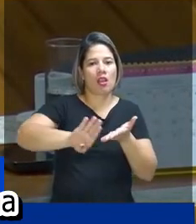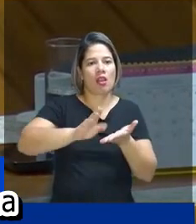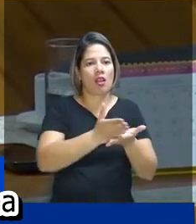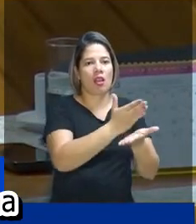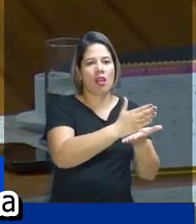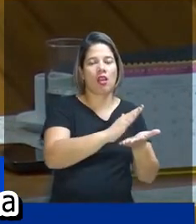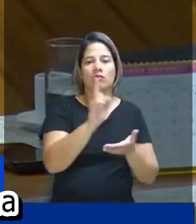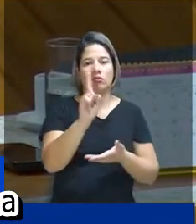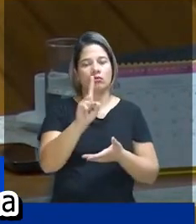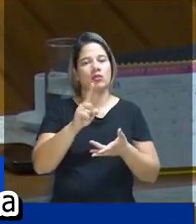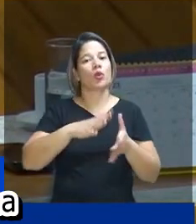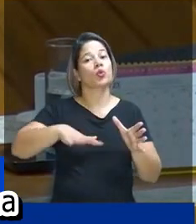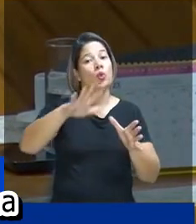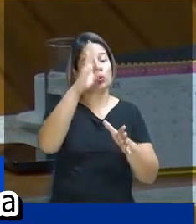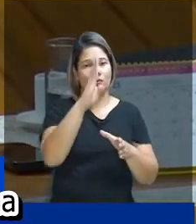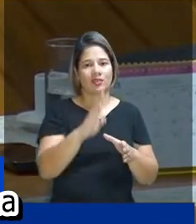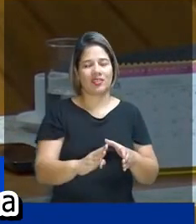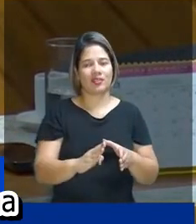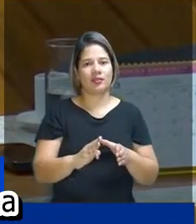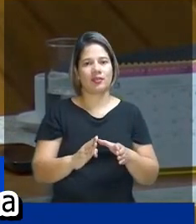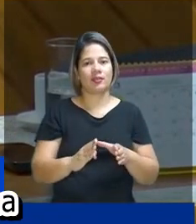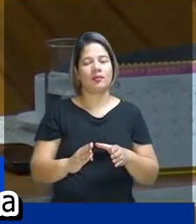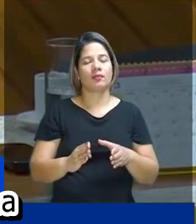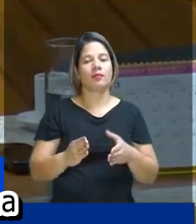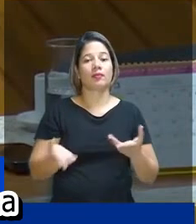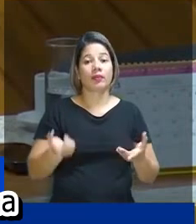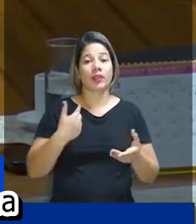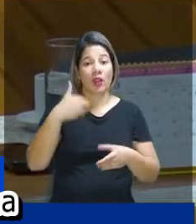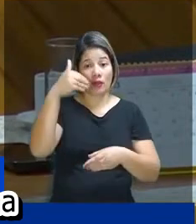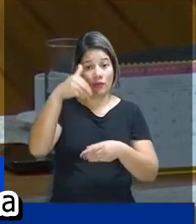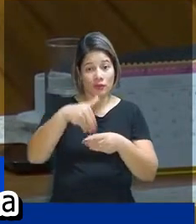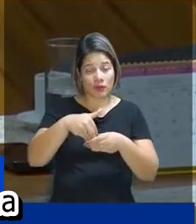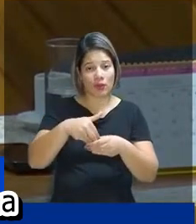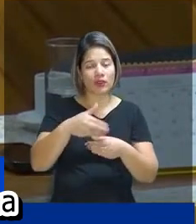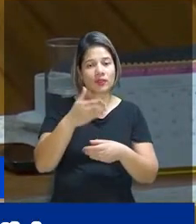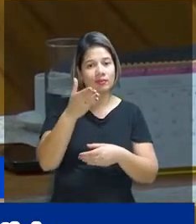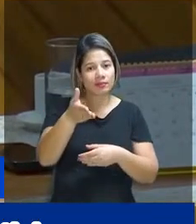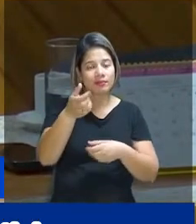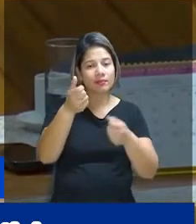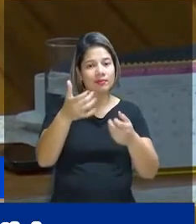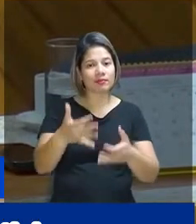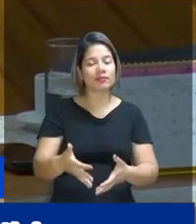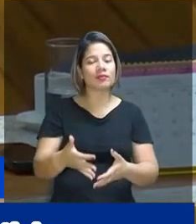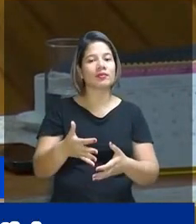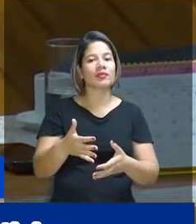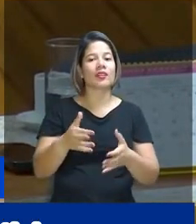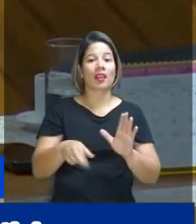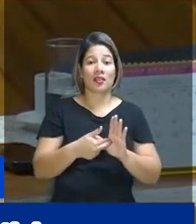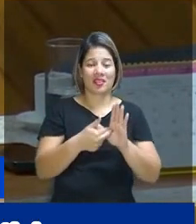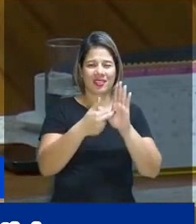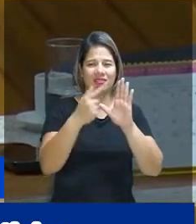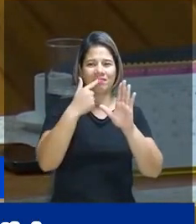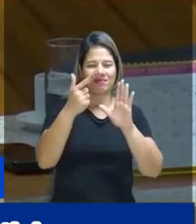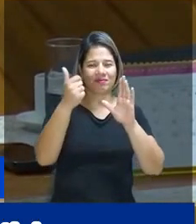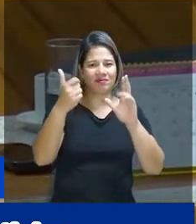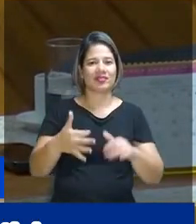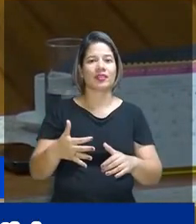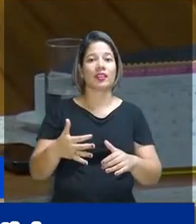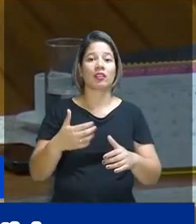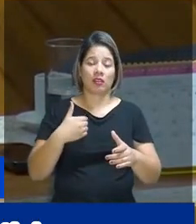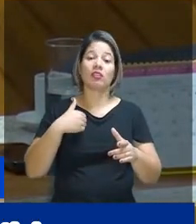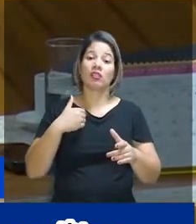mais justa. Então, eu acho que, na verdade, votar no sentido que Sua Excelência, o relator, votou, é a única forma de